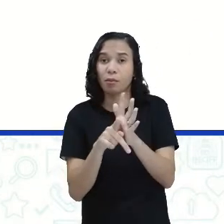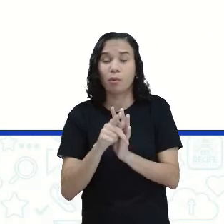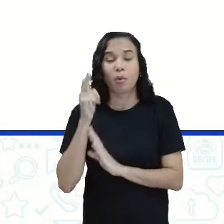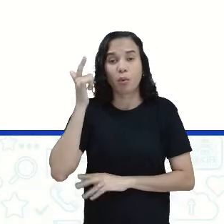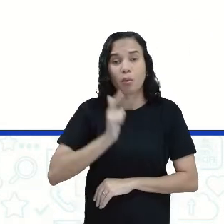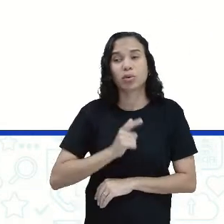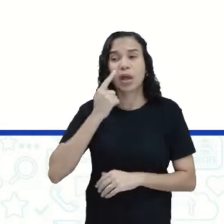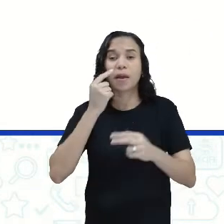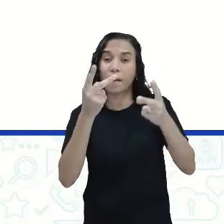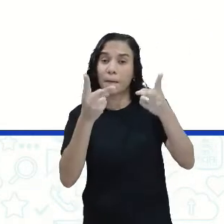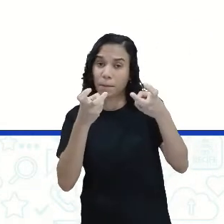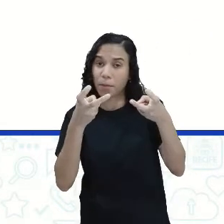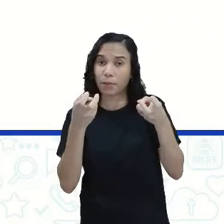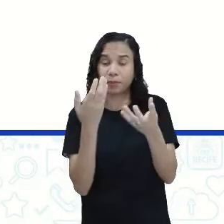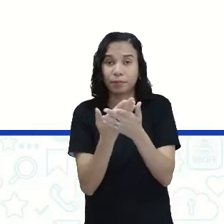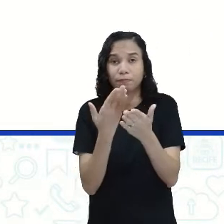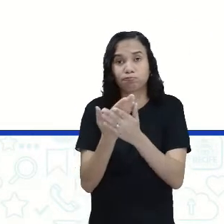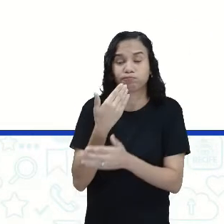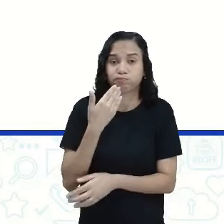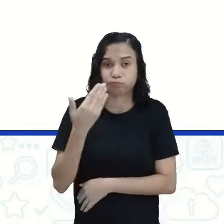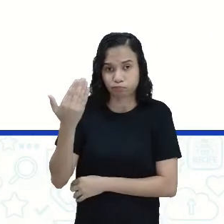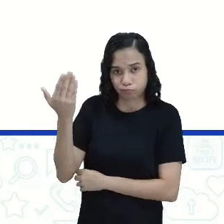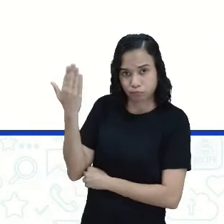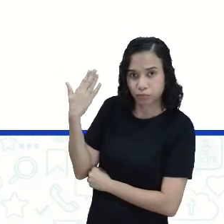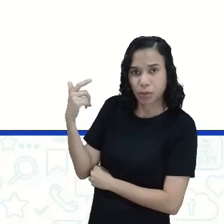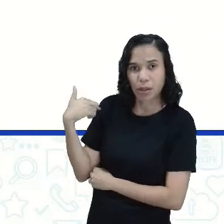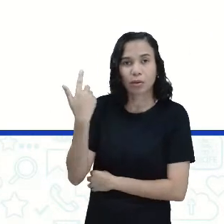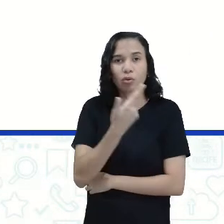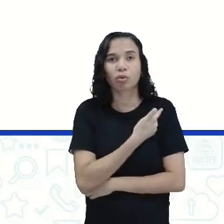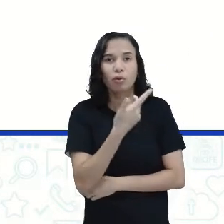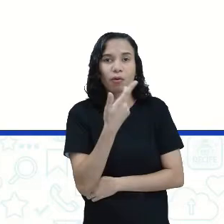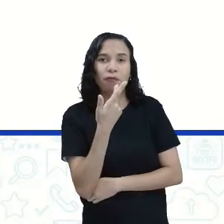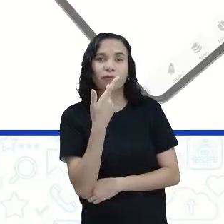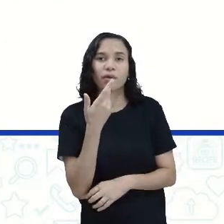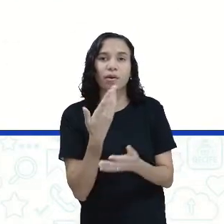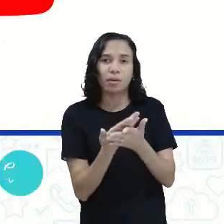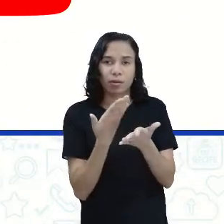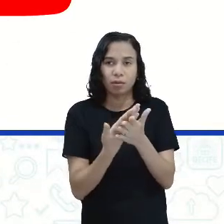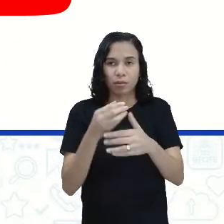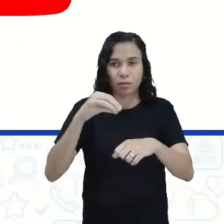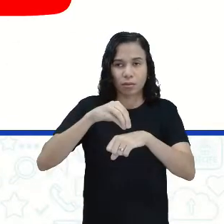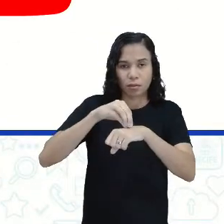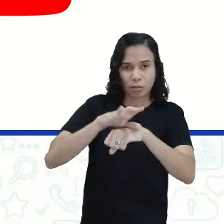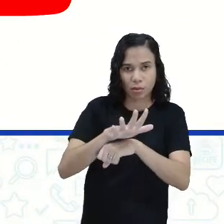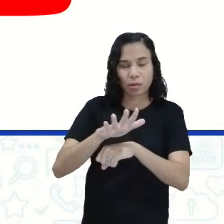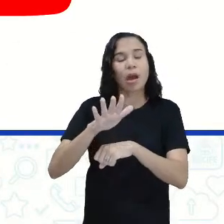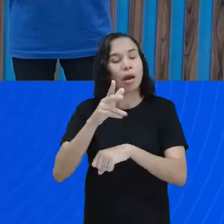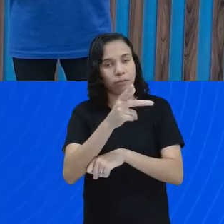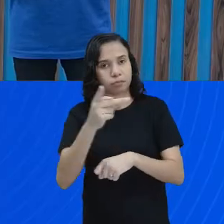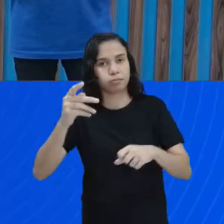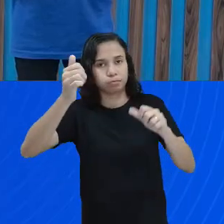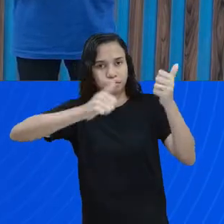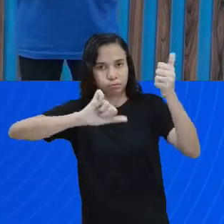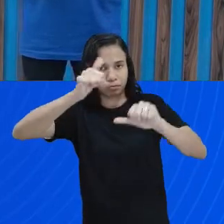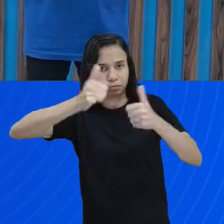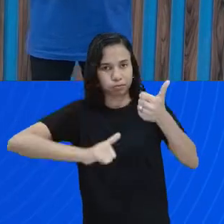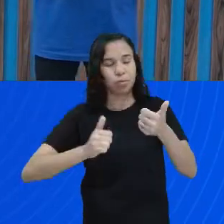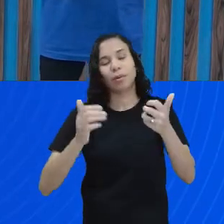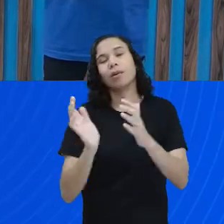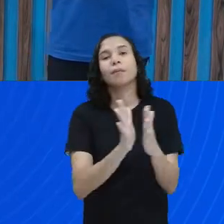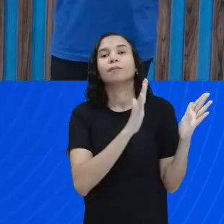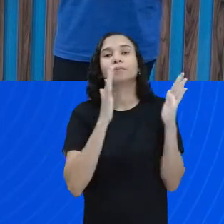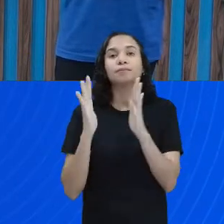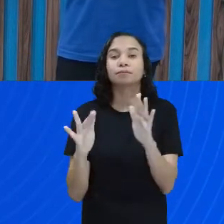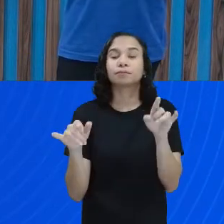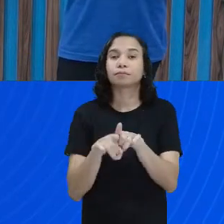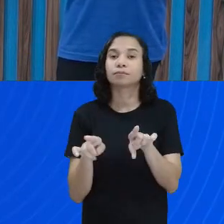para perceber. Aí na aula anterior, quando eu deixei aqui na aula anterior para vocês aqui, deixei esse recadinho aqui no aplicativo lá para vocês analisarem. Aí na aula anterior eu